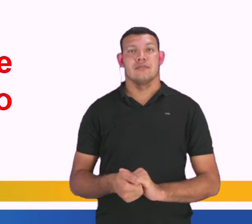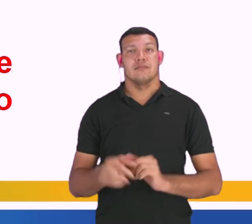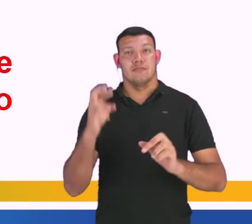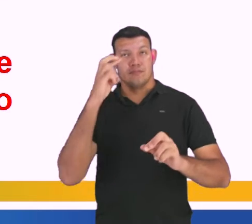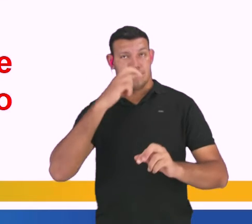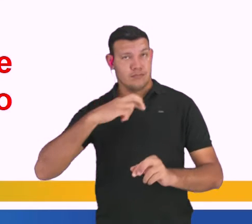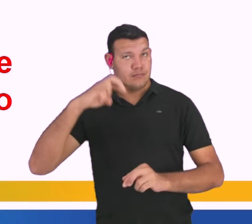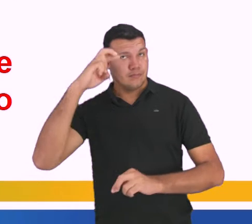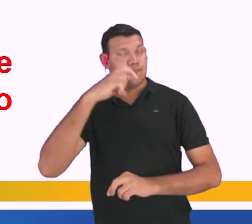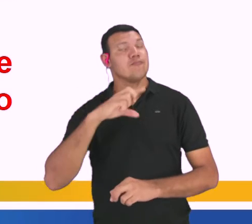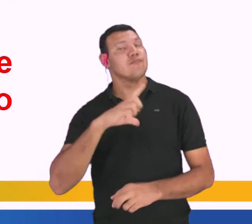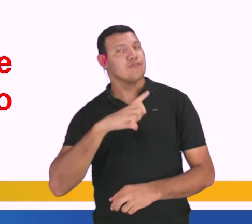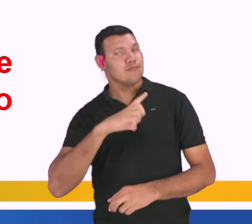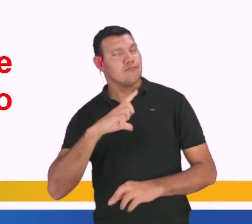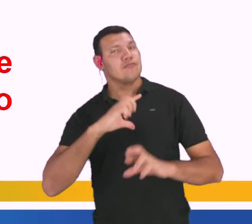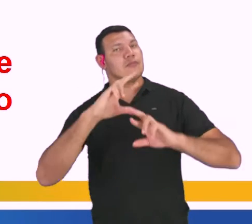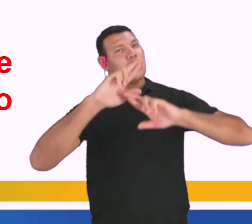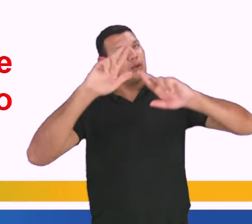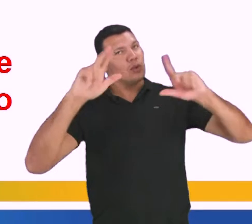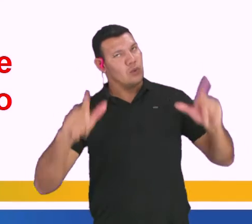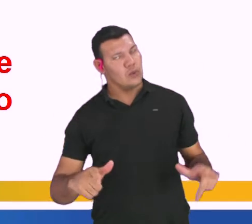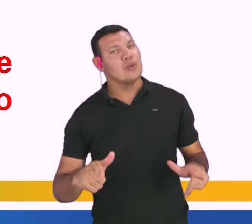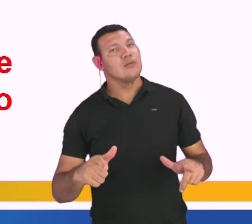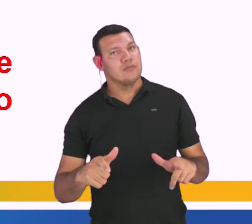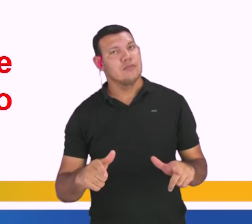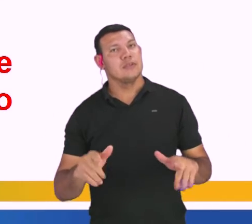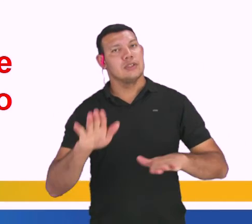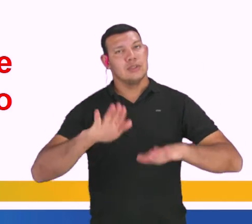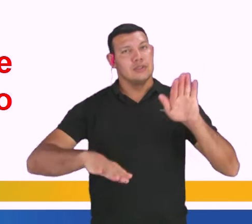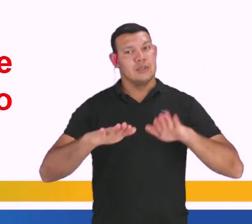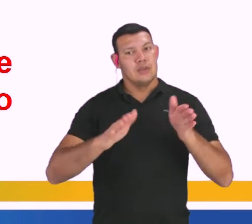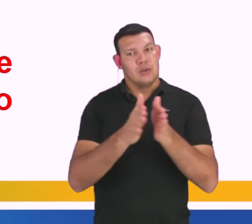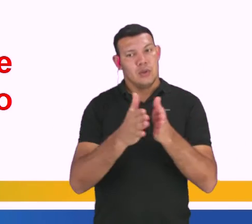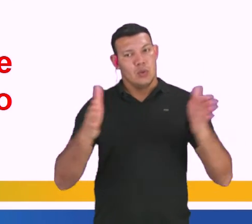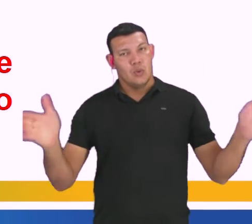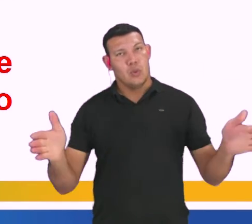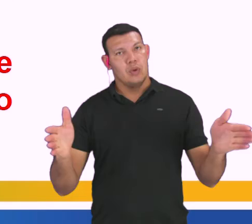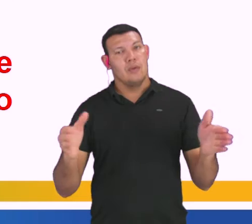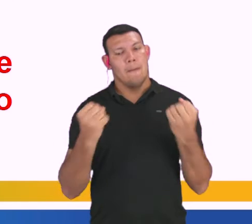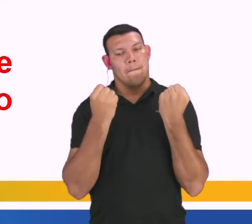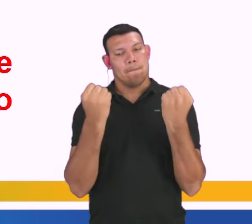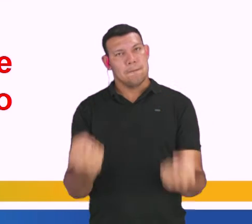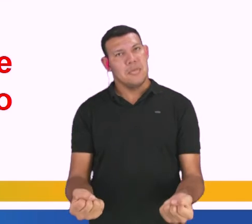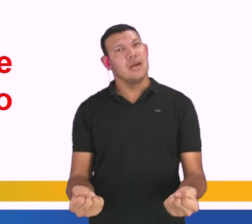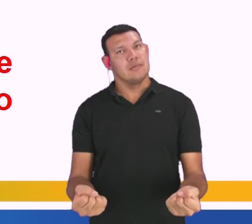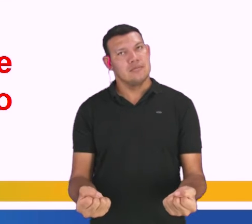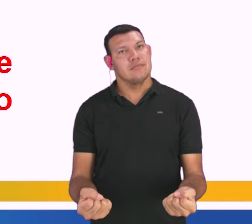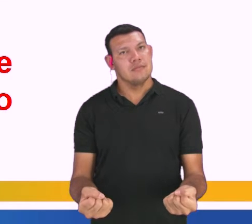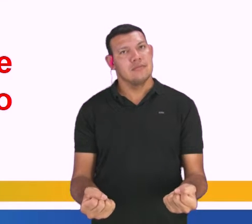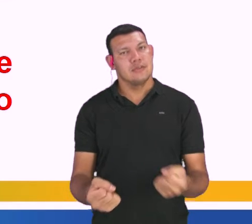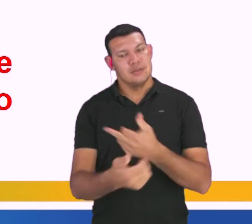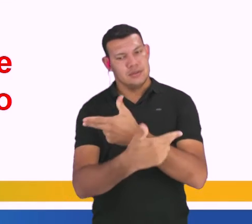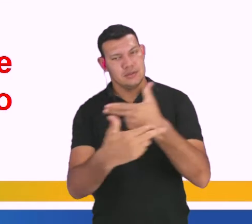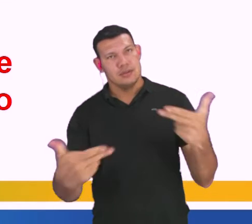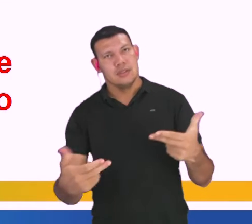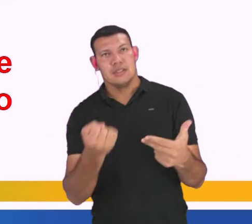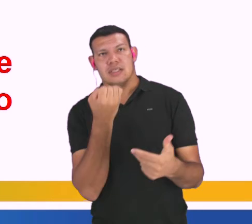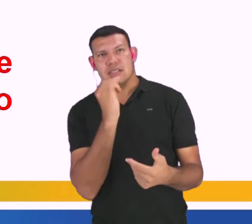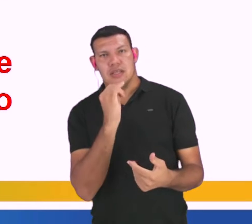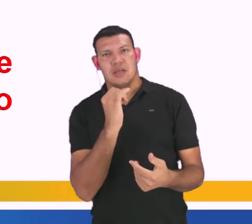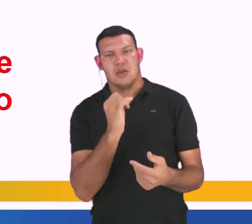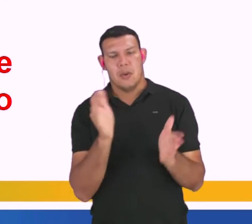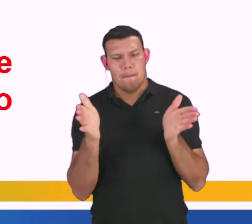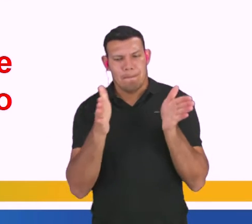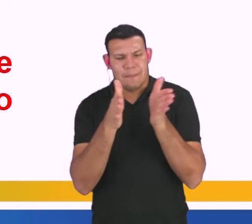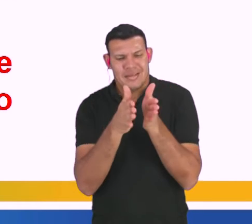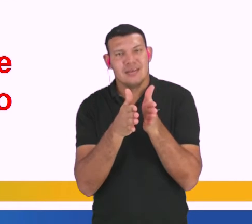Observe que pode haver diferença aí do empuxo baseado no tamanho, ou no volume, ou na massa desse material aí. Se eu pego um objeto pequeno, o